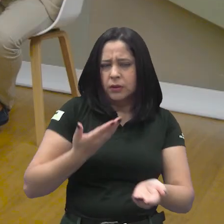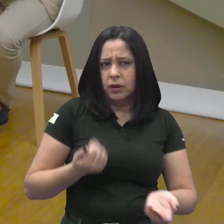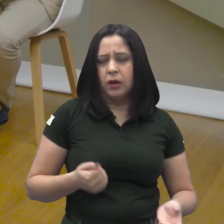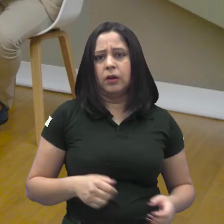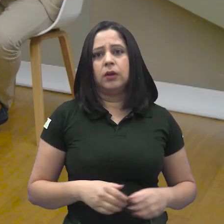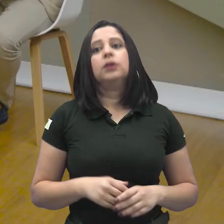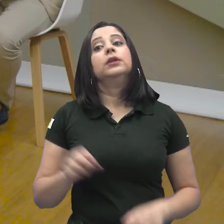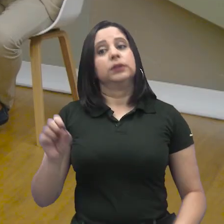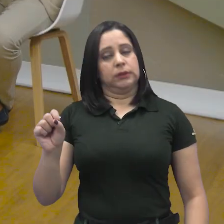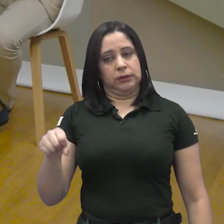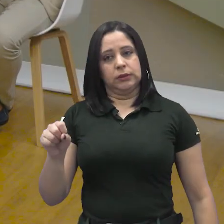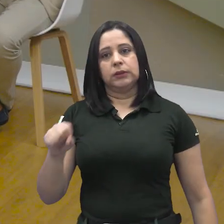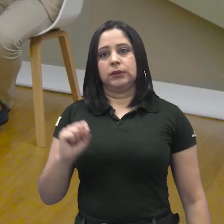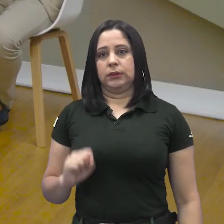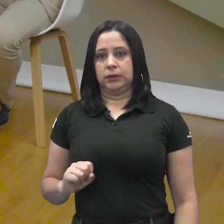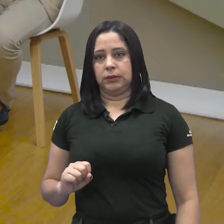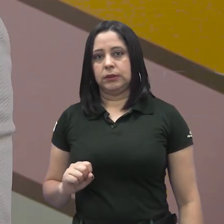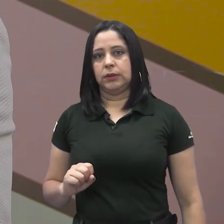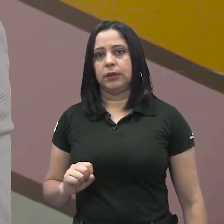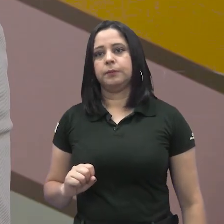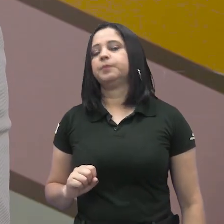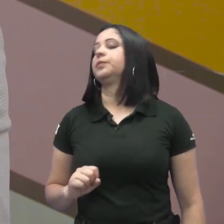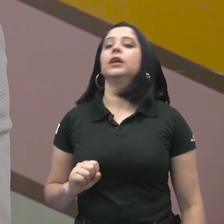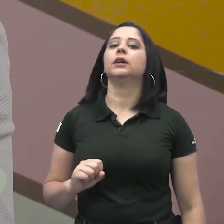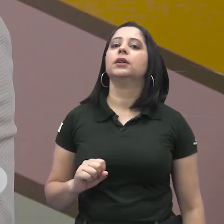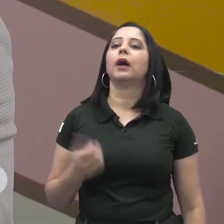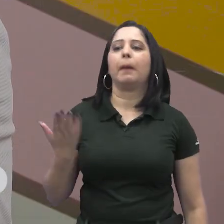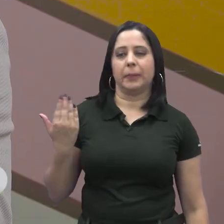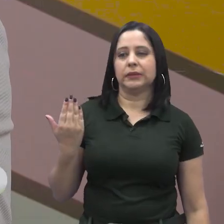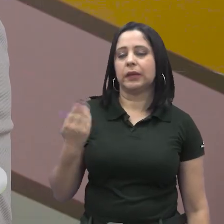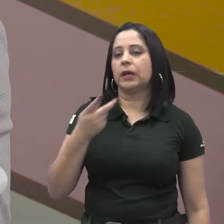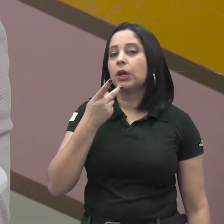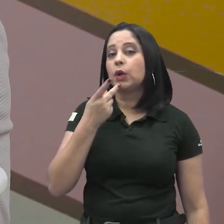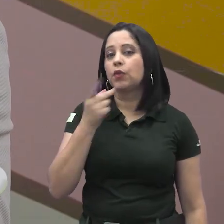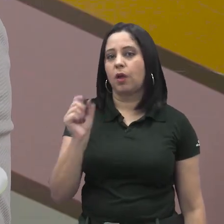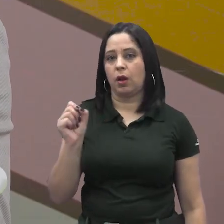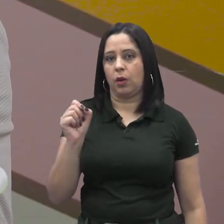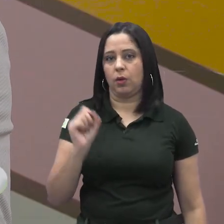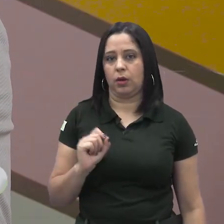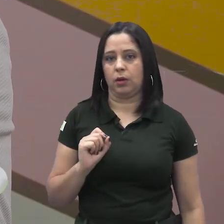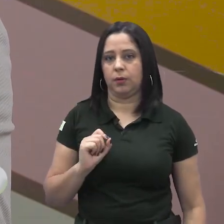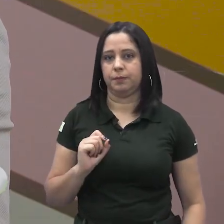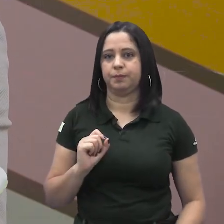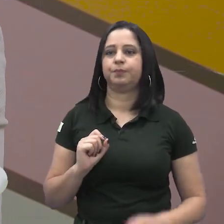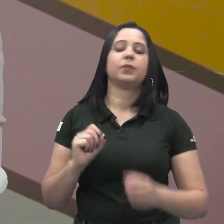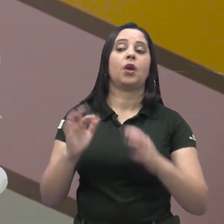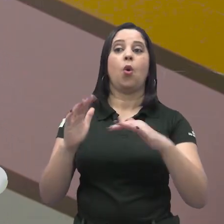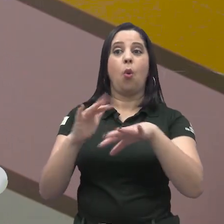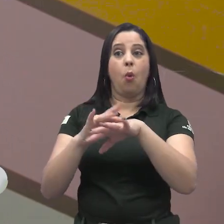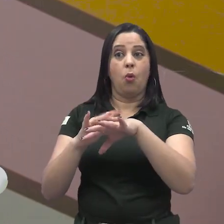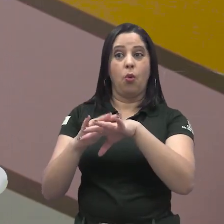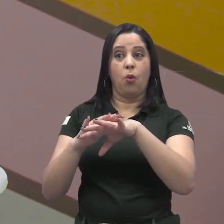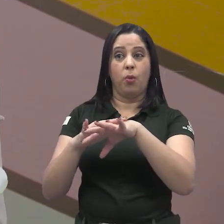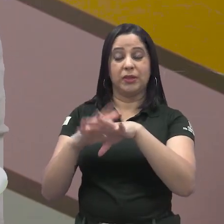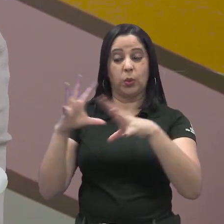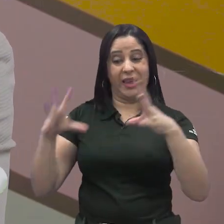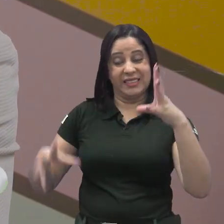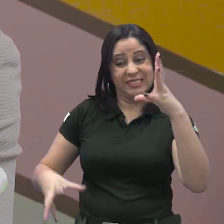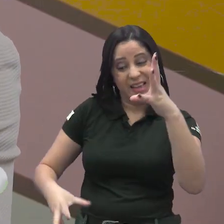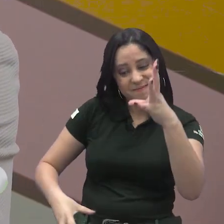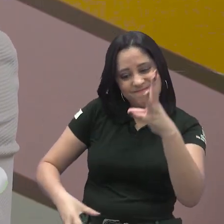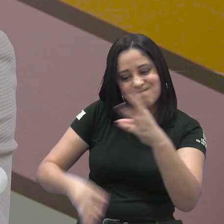também? Sim. Quando eu falei da síndrome metabólica há pouco, é justamente isso. É um conglomerado de situações que